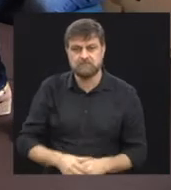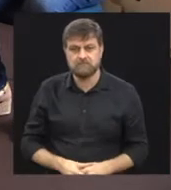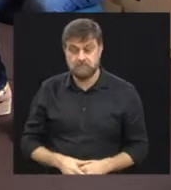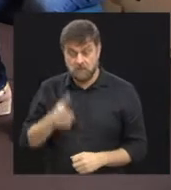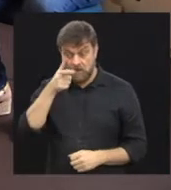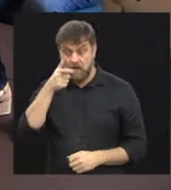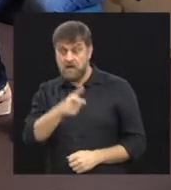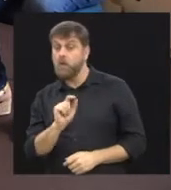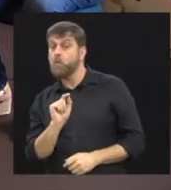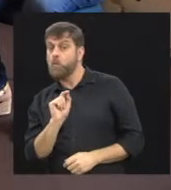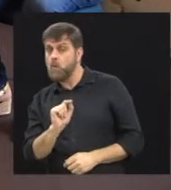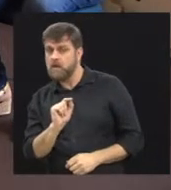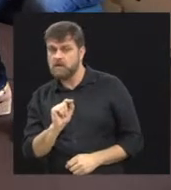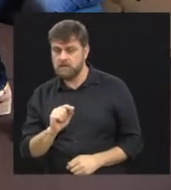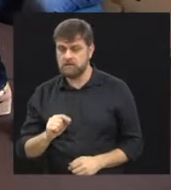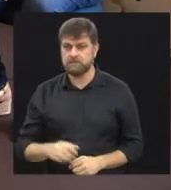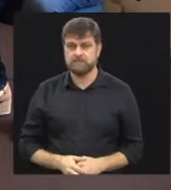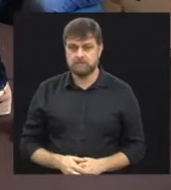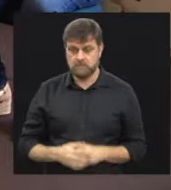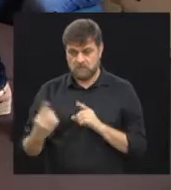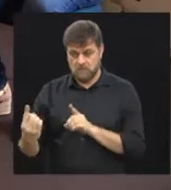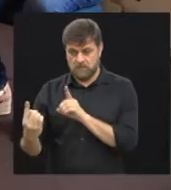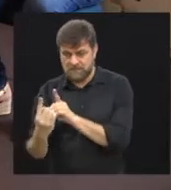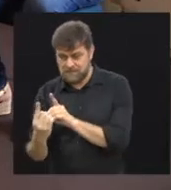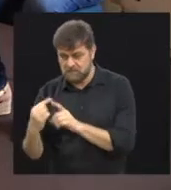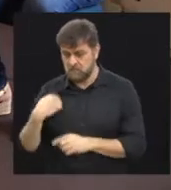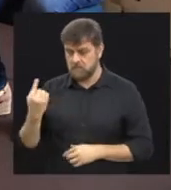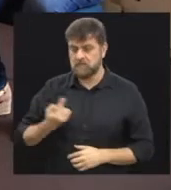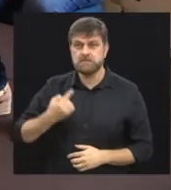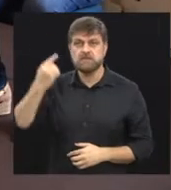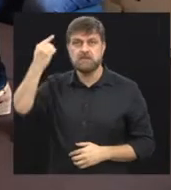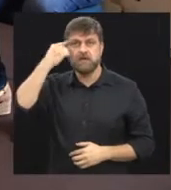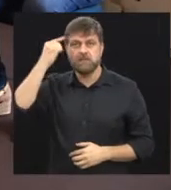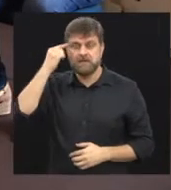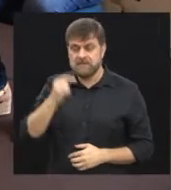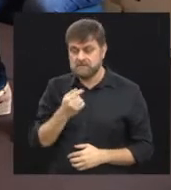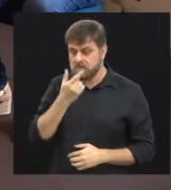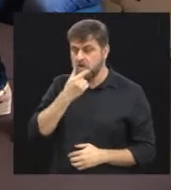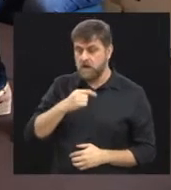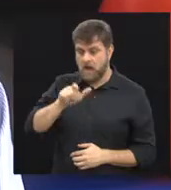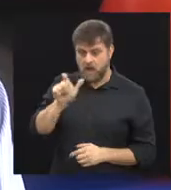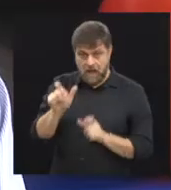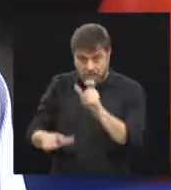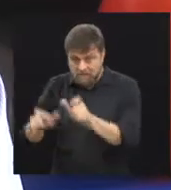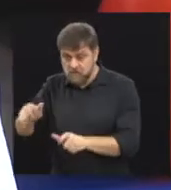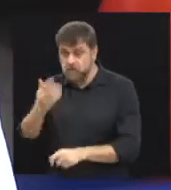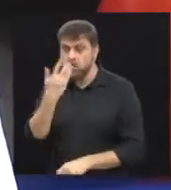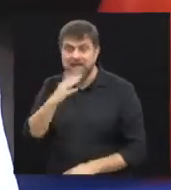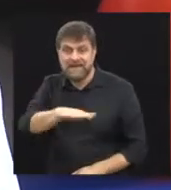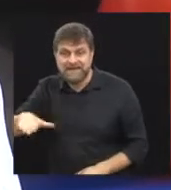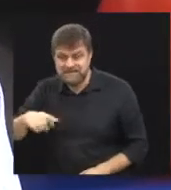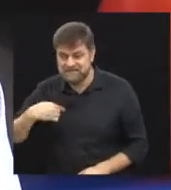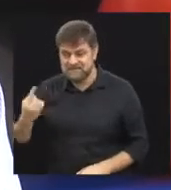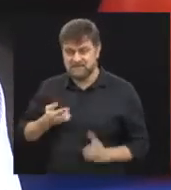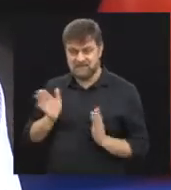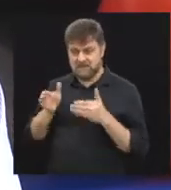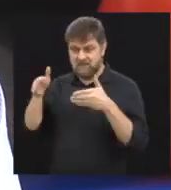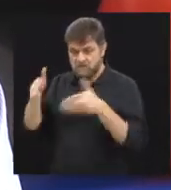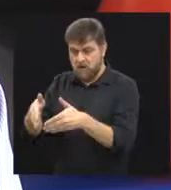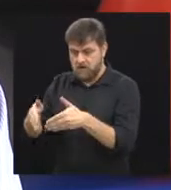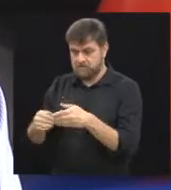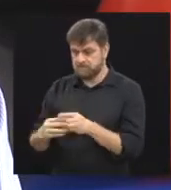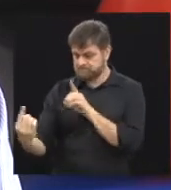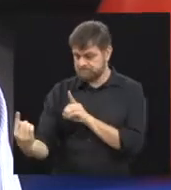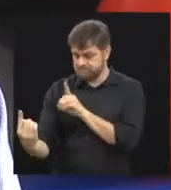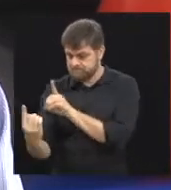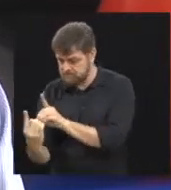é interessante porque esse atendimento, quando a gente fala em atendimento de criança, né, a gente associa muito ao atendimento direto,